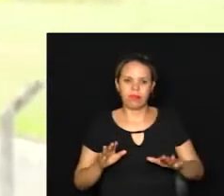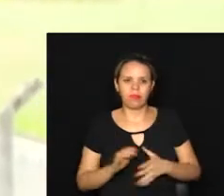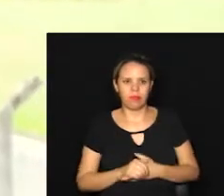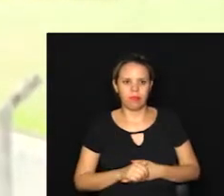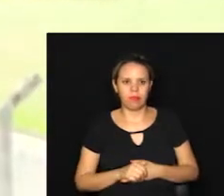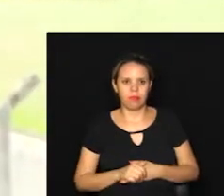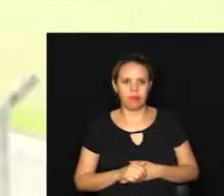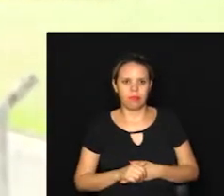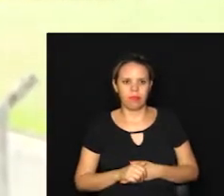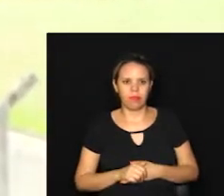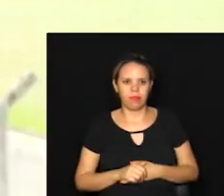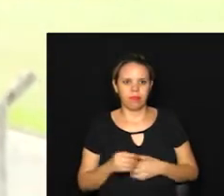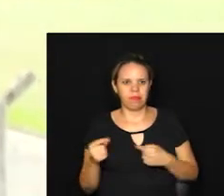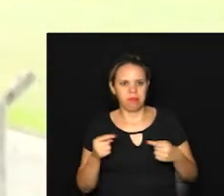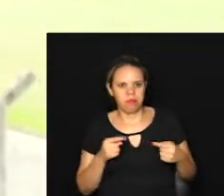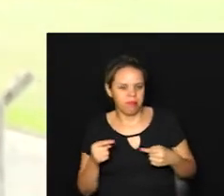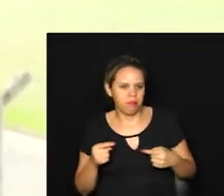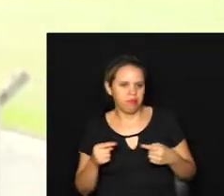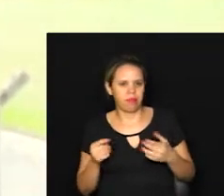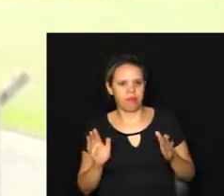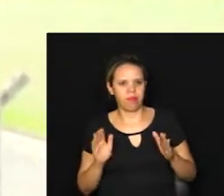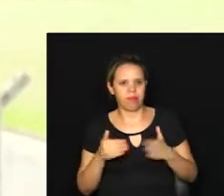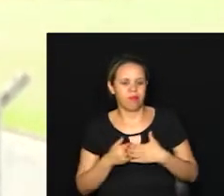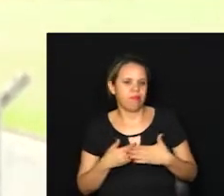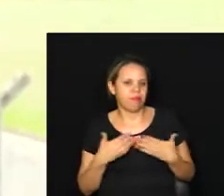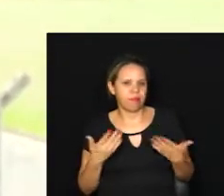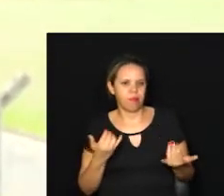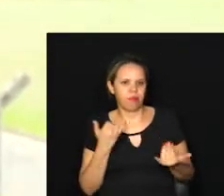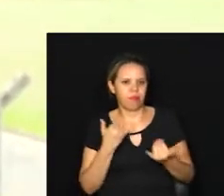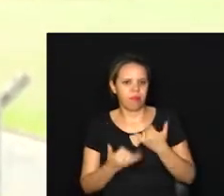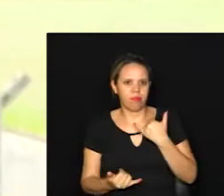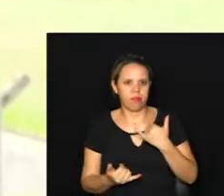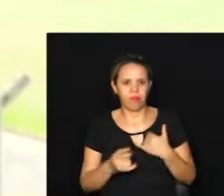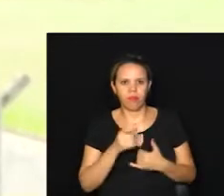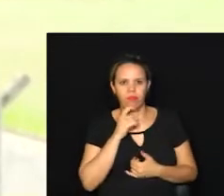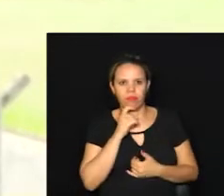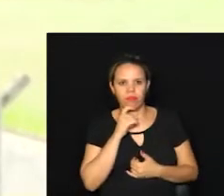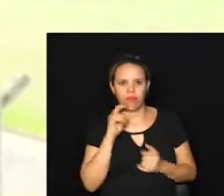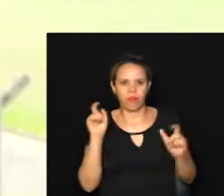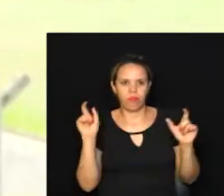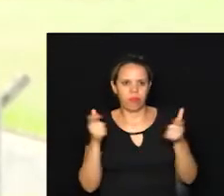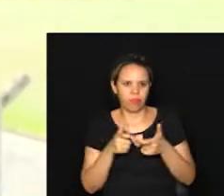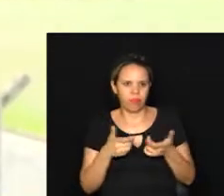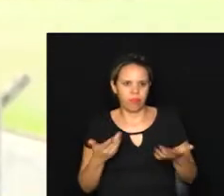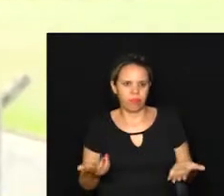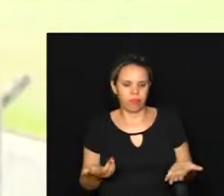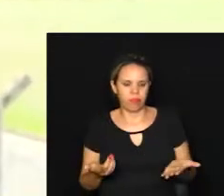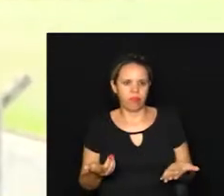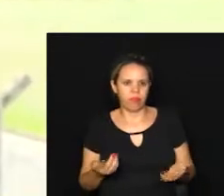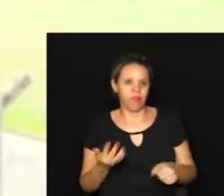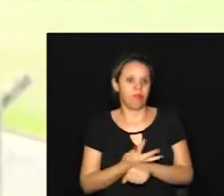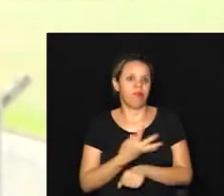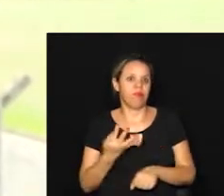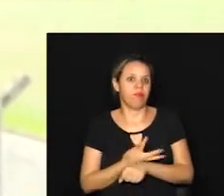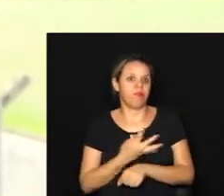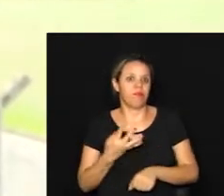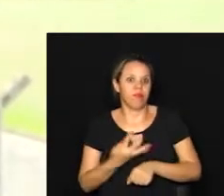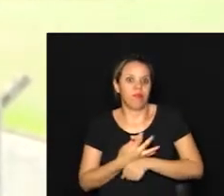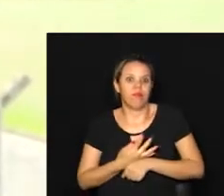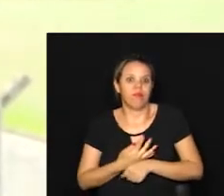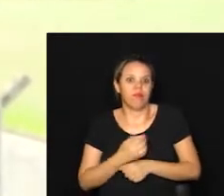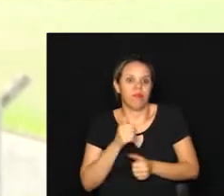essa questão de derby com portões fechados parece que esfria um pouco, diminui um pouco aquela tensão do jogo,